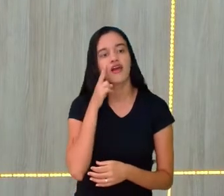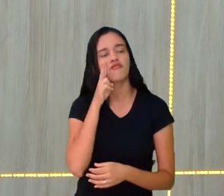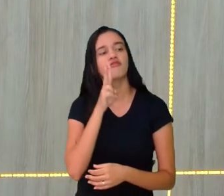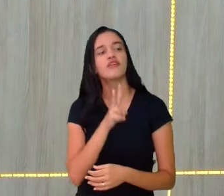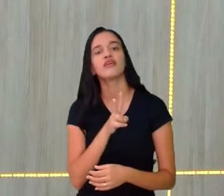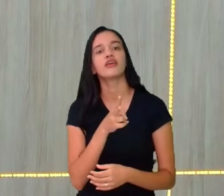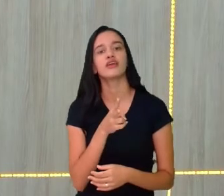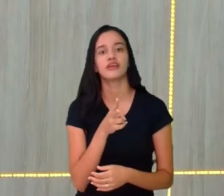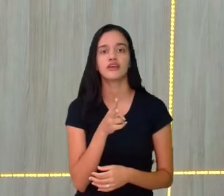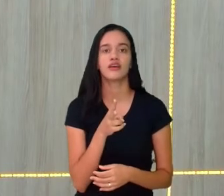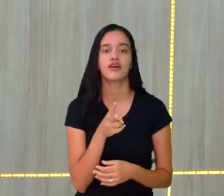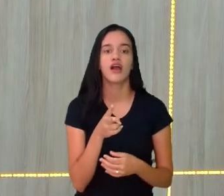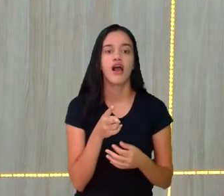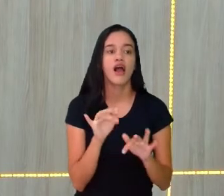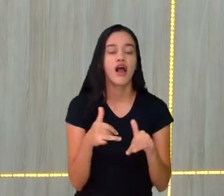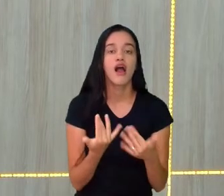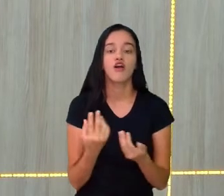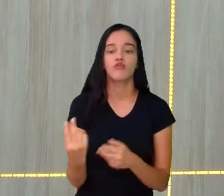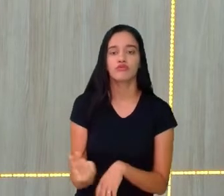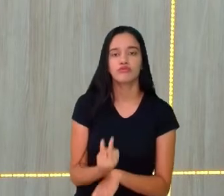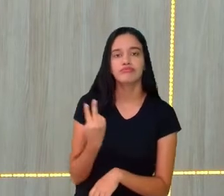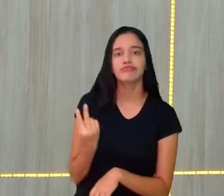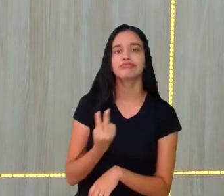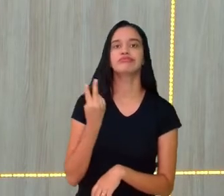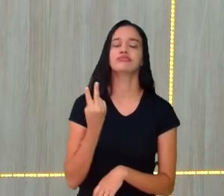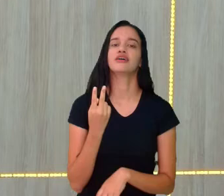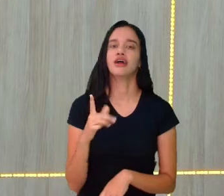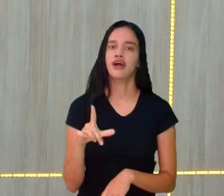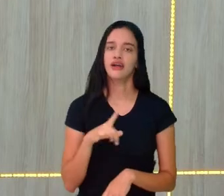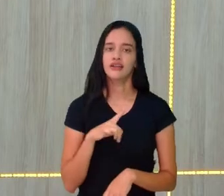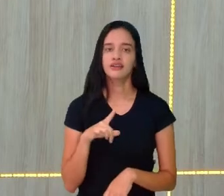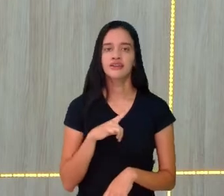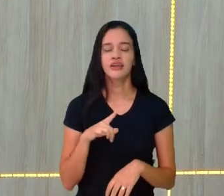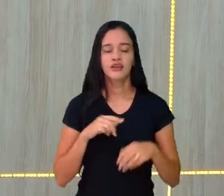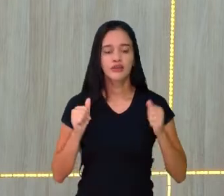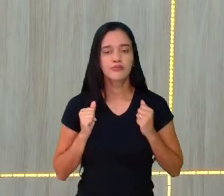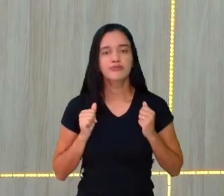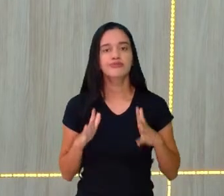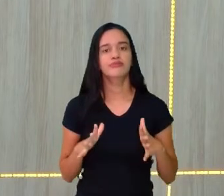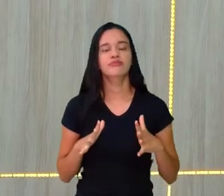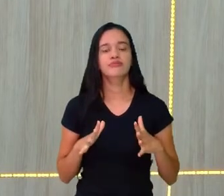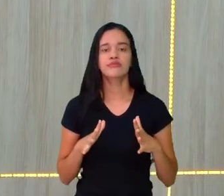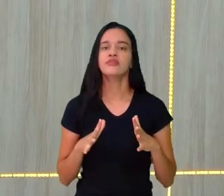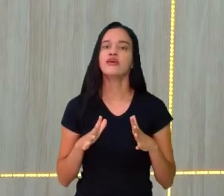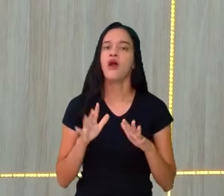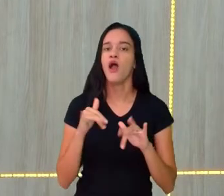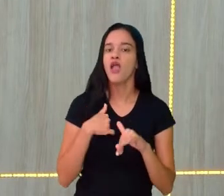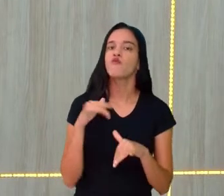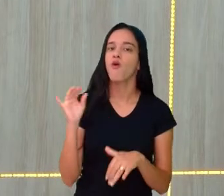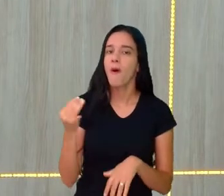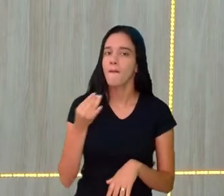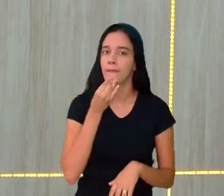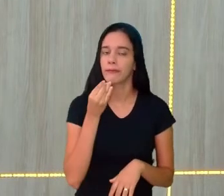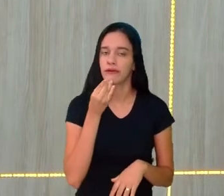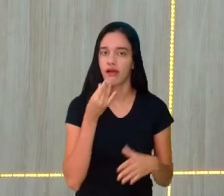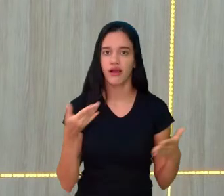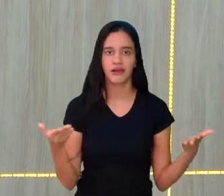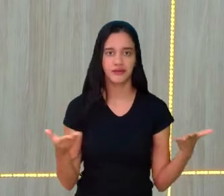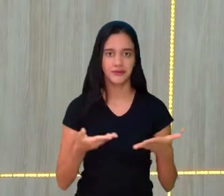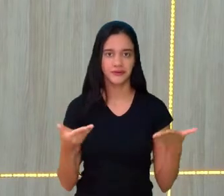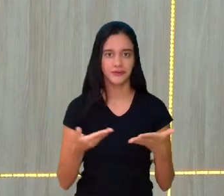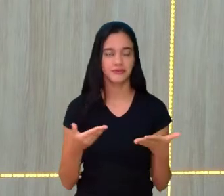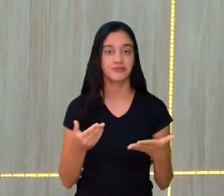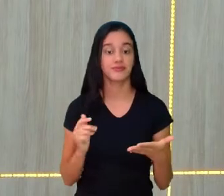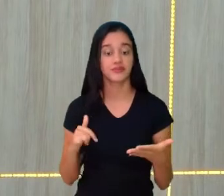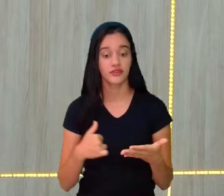ver o quanto de valor existe, né, em atos pequenos. Aí eu vou aproveitar para que a